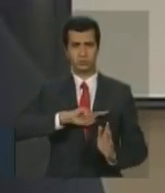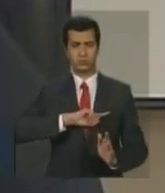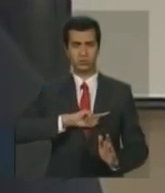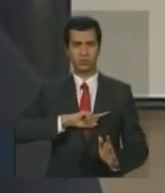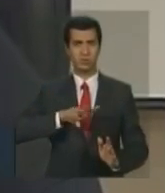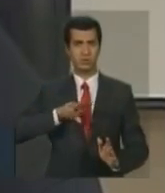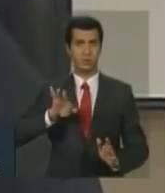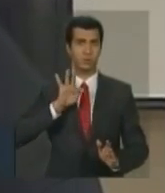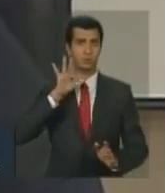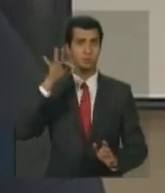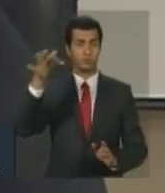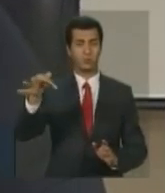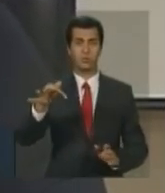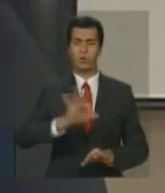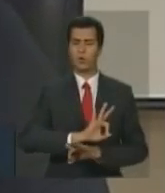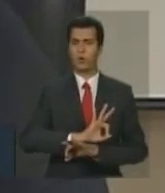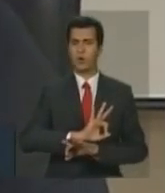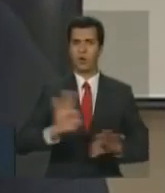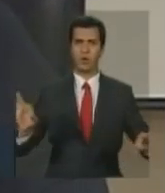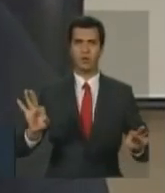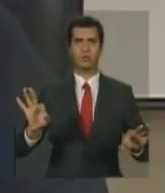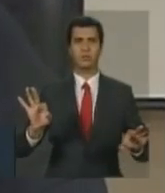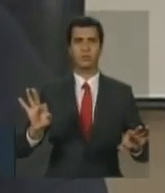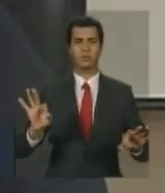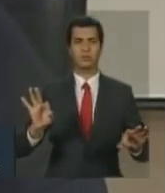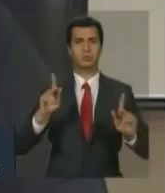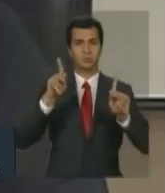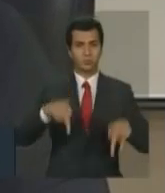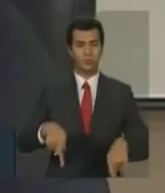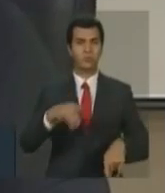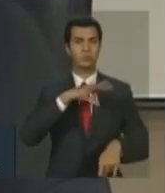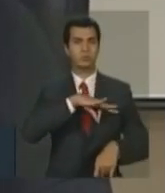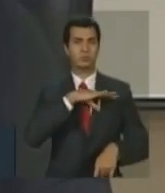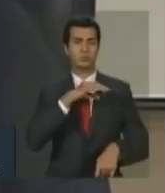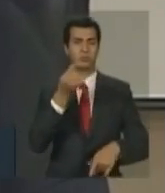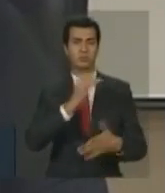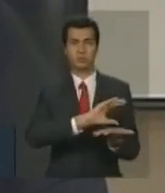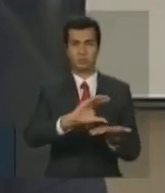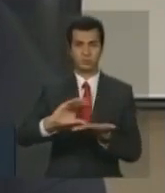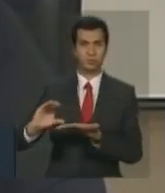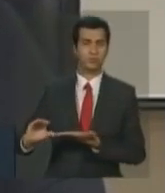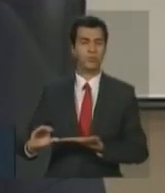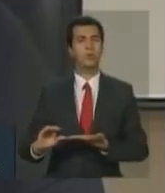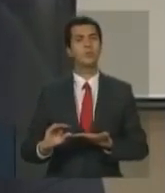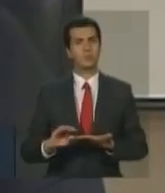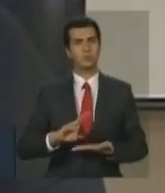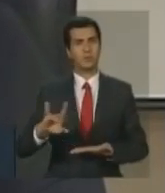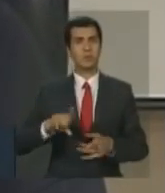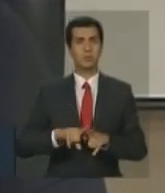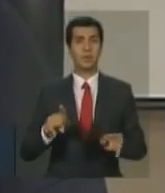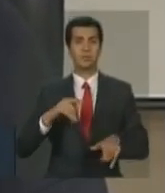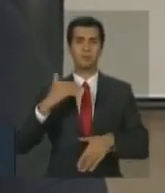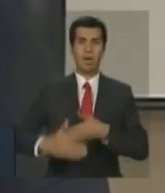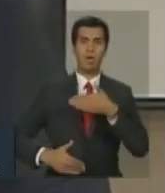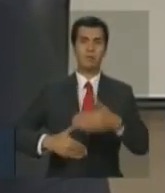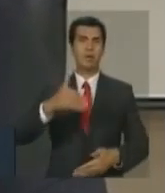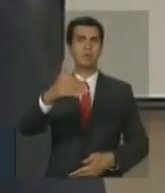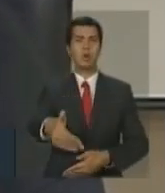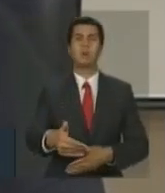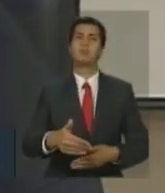de incluir, não, nessa mesma faixa de renda, vai ficando menor. Isso não quer dizer que a gente não